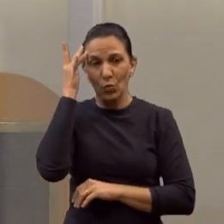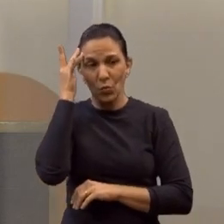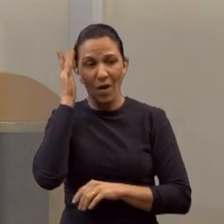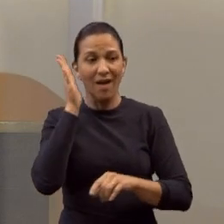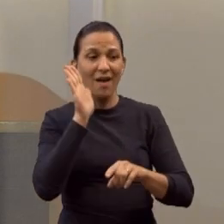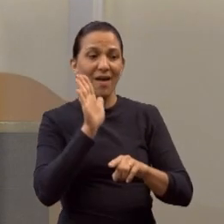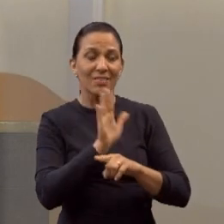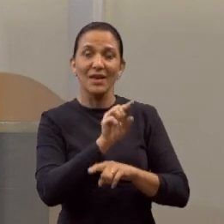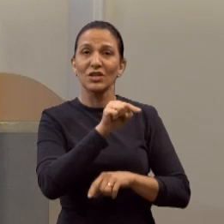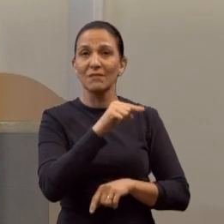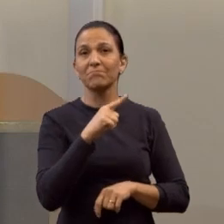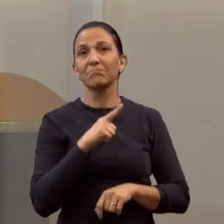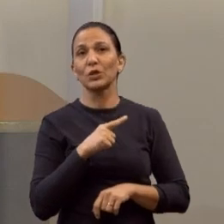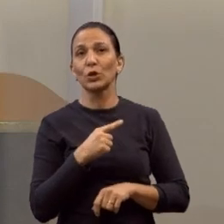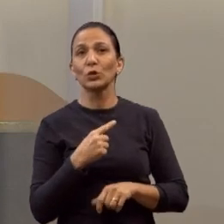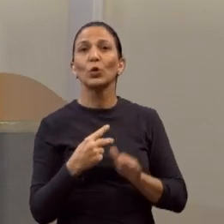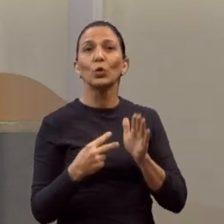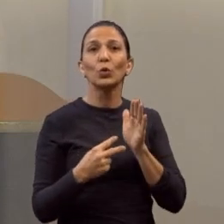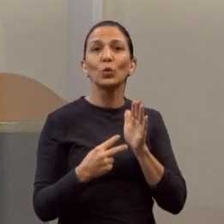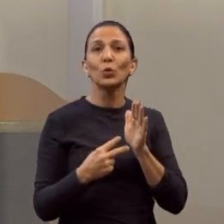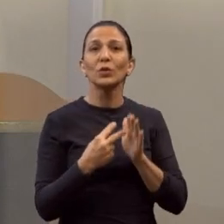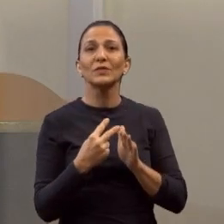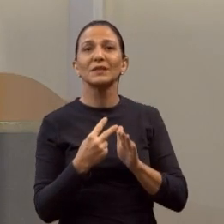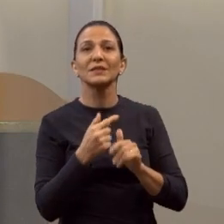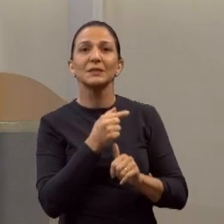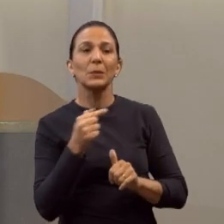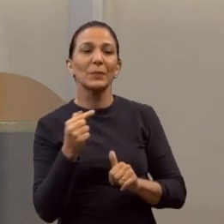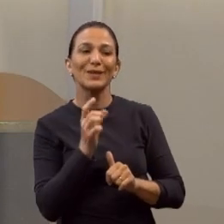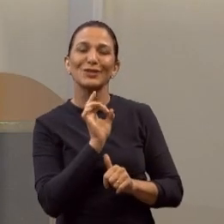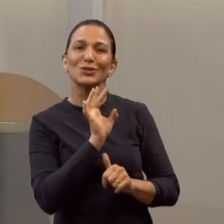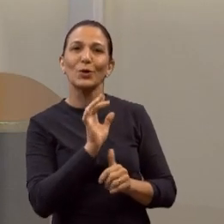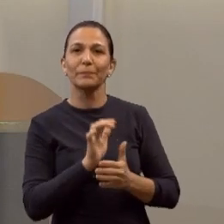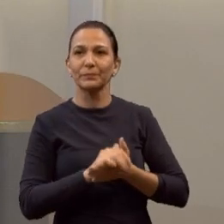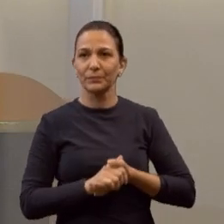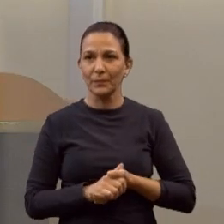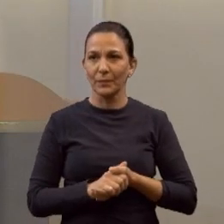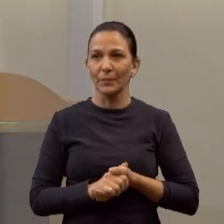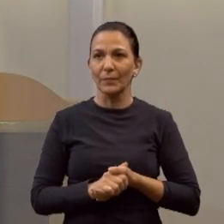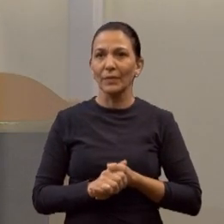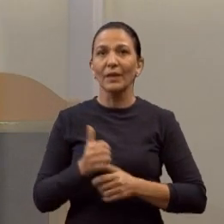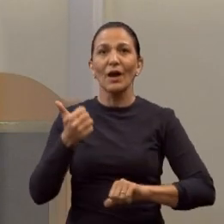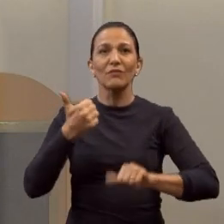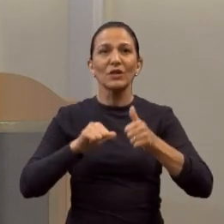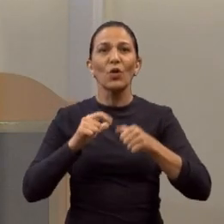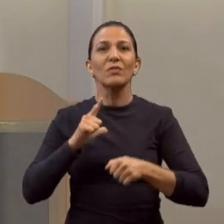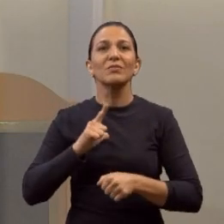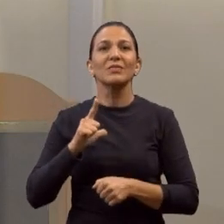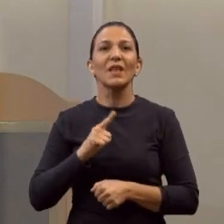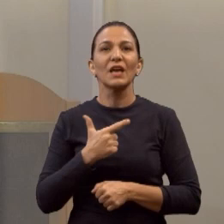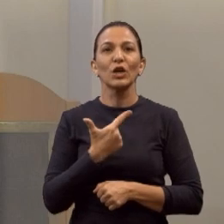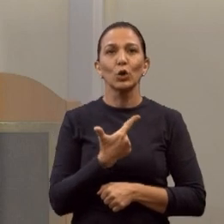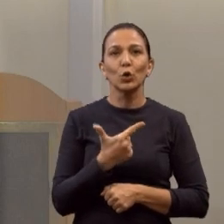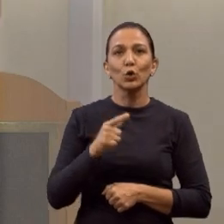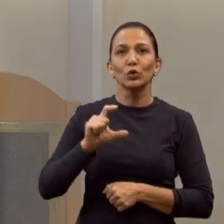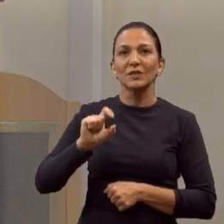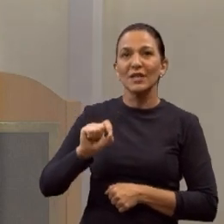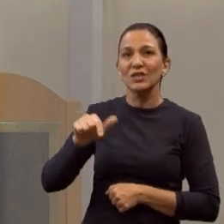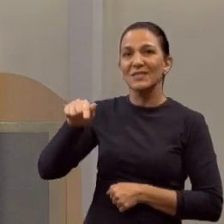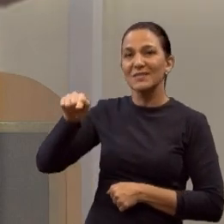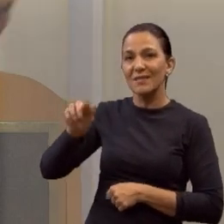semana. E só para essas avaliações neuropsicológicas nós temos